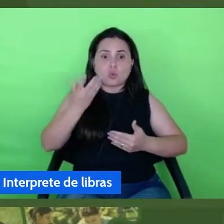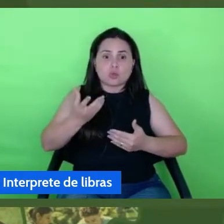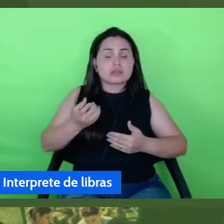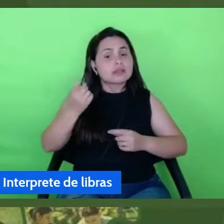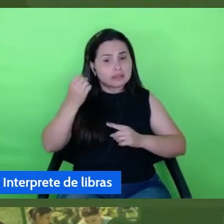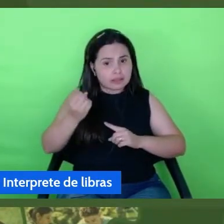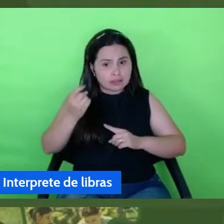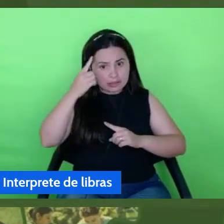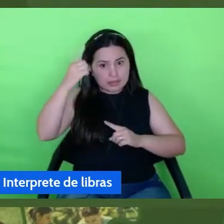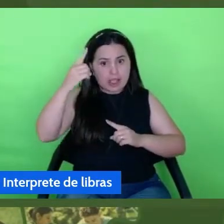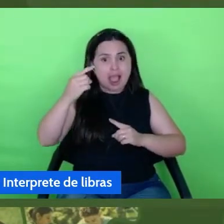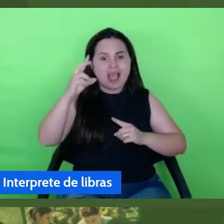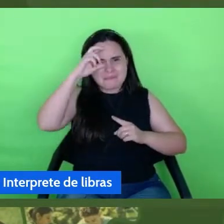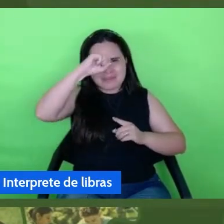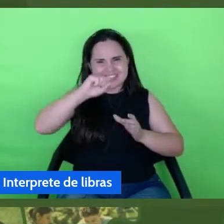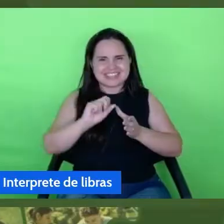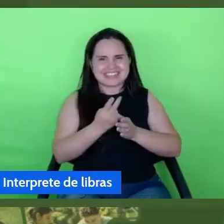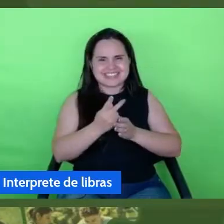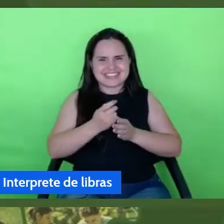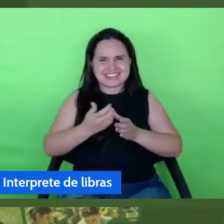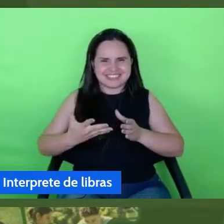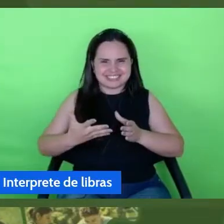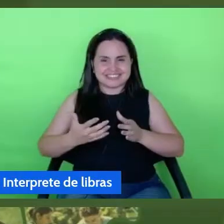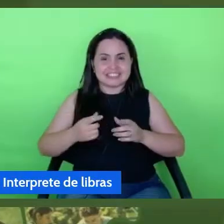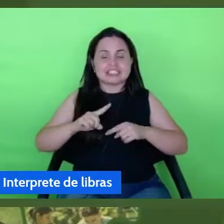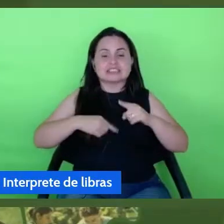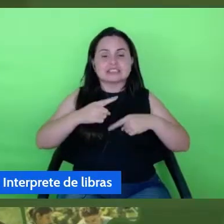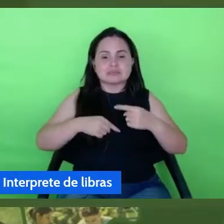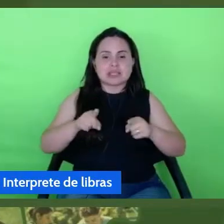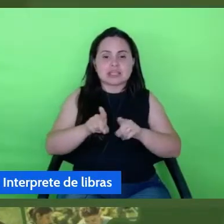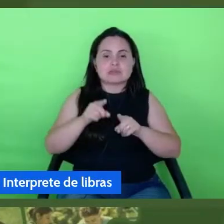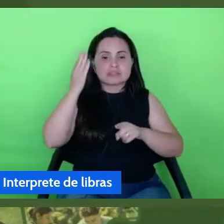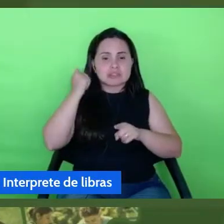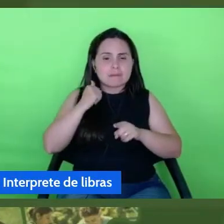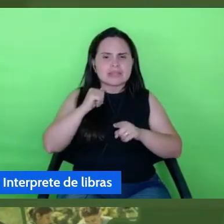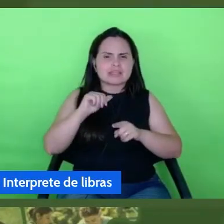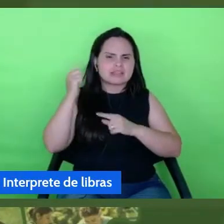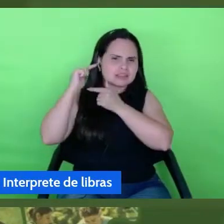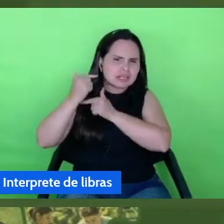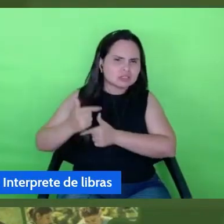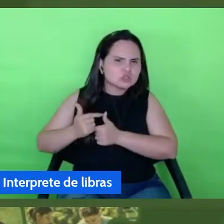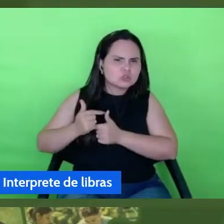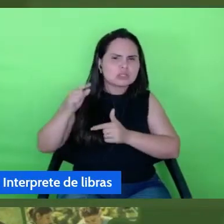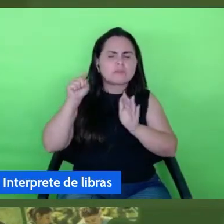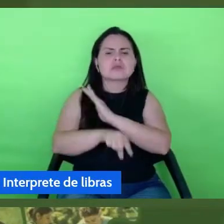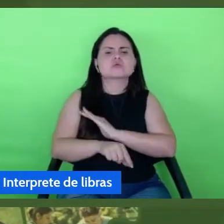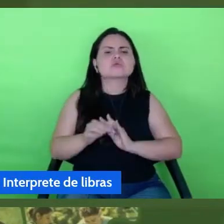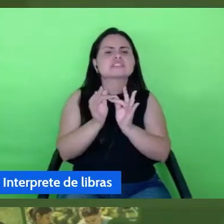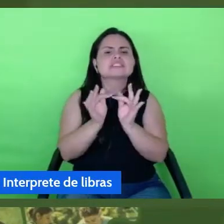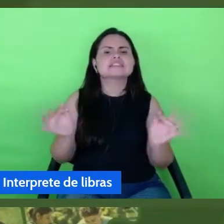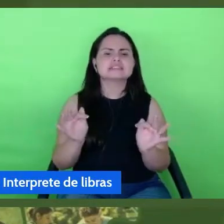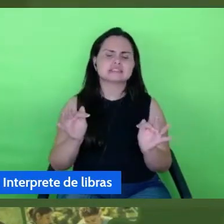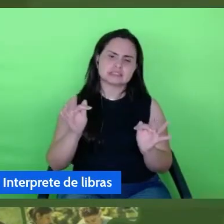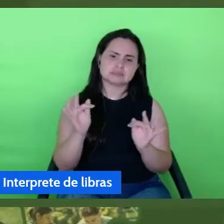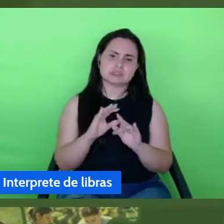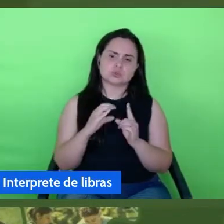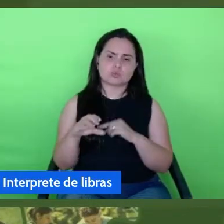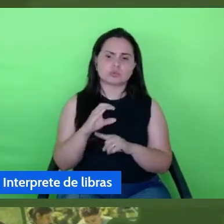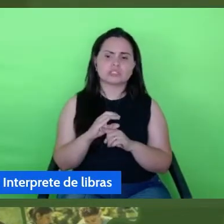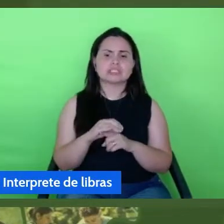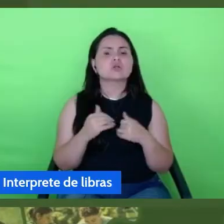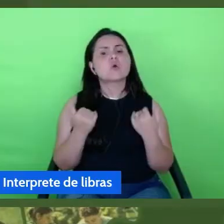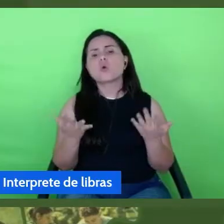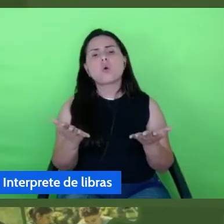com o Hackathon. E aí, pegar os saberes tradicionais e fazer uma pergunta simples para as comunidades. Olha, Qual